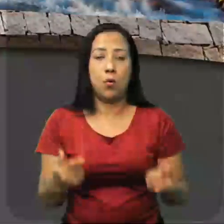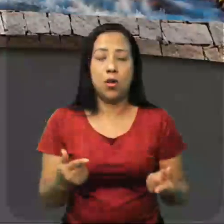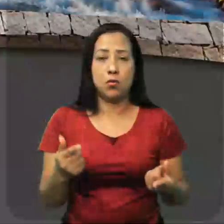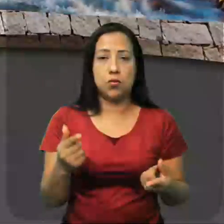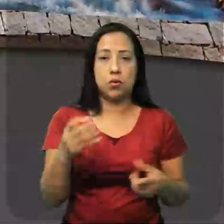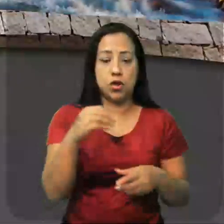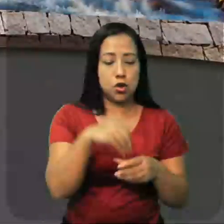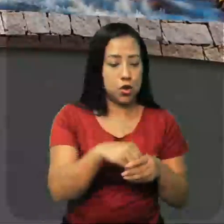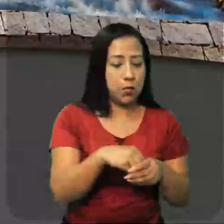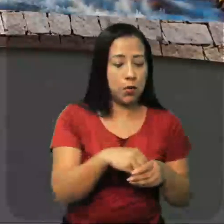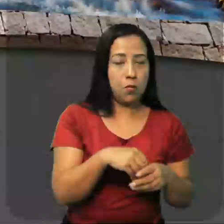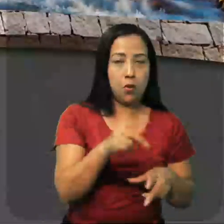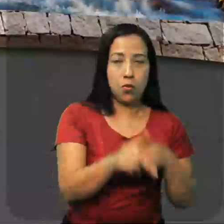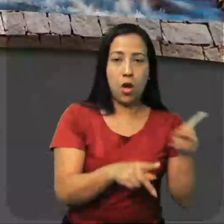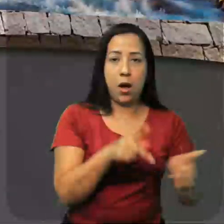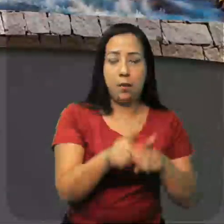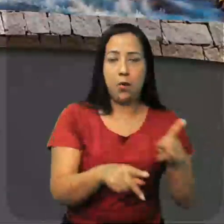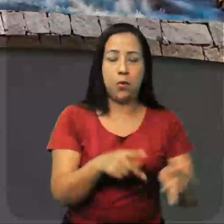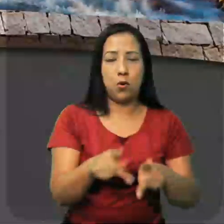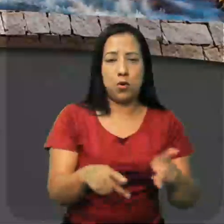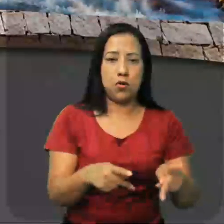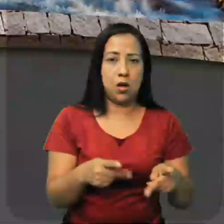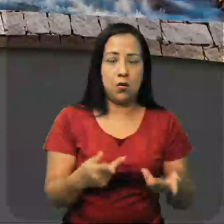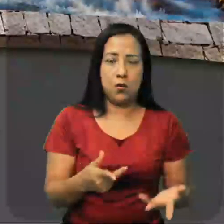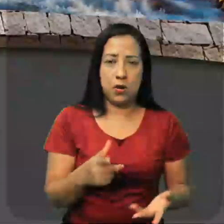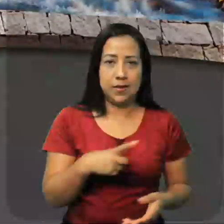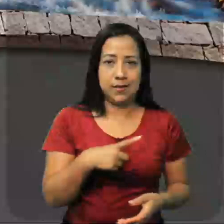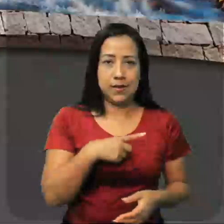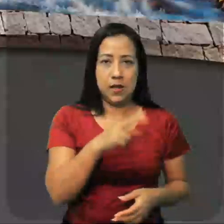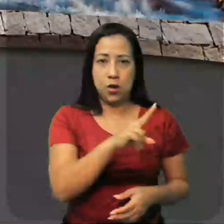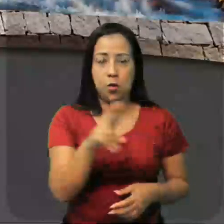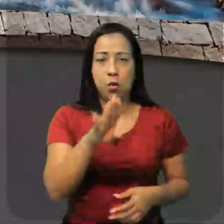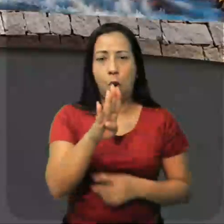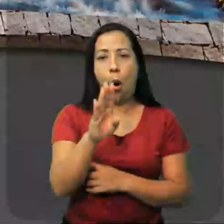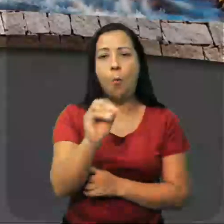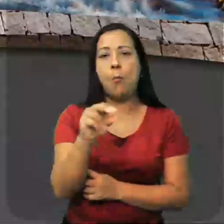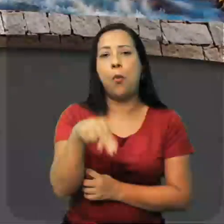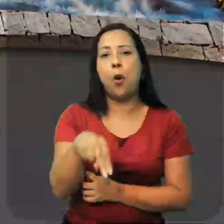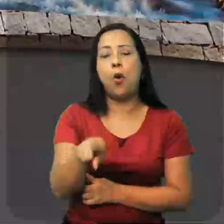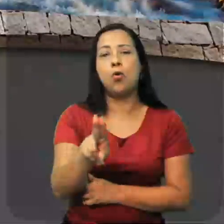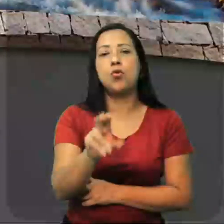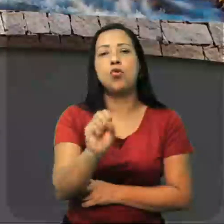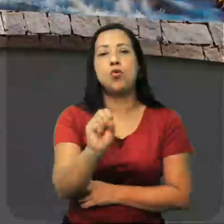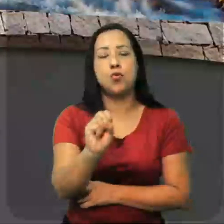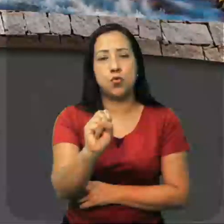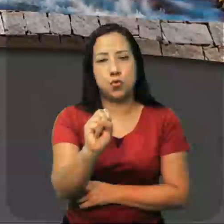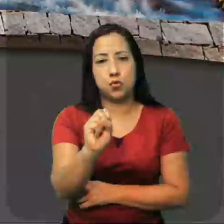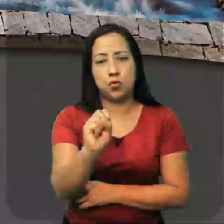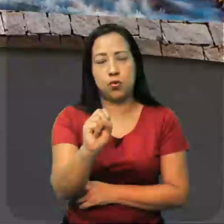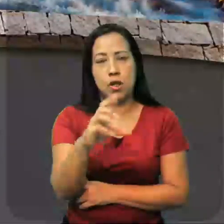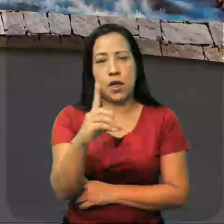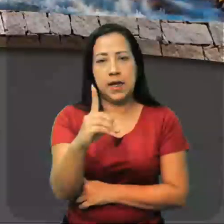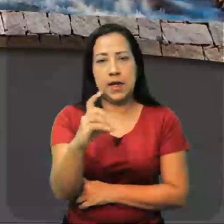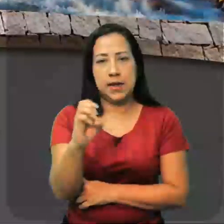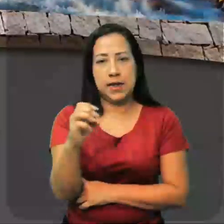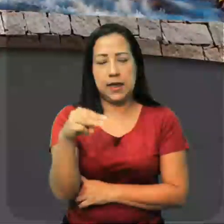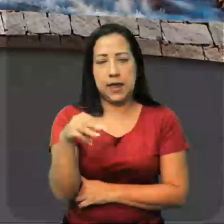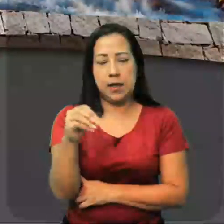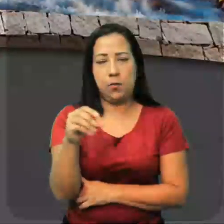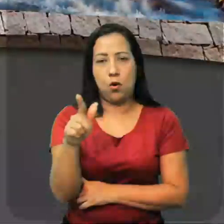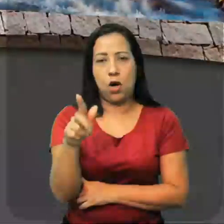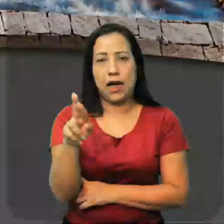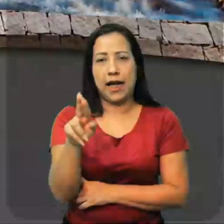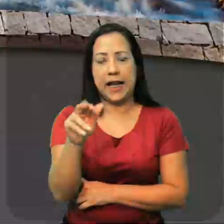estamos vivendo o chamado bônus demográfico. Olha que palavra bonita. Isso já teve no Enem, tá? Bônus demográfico. É